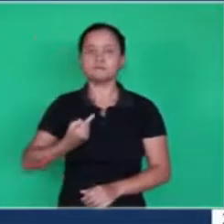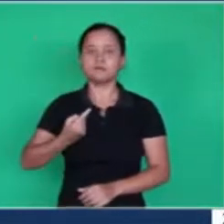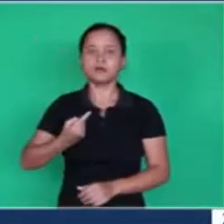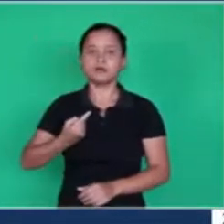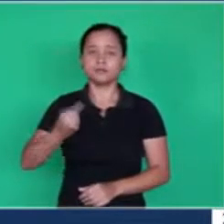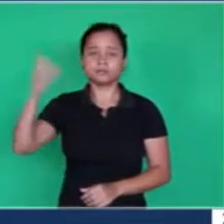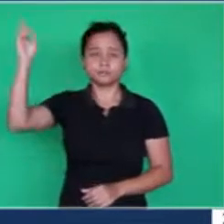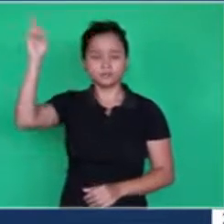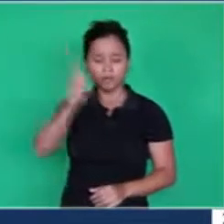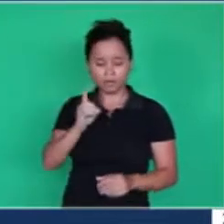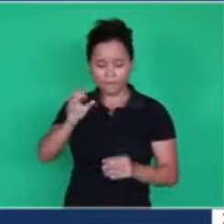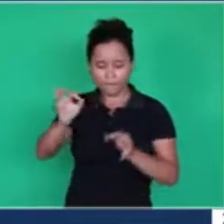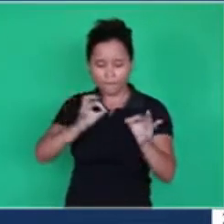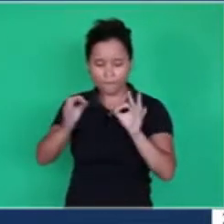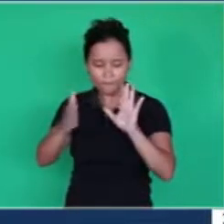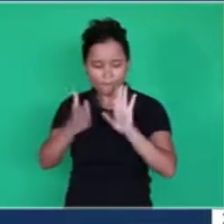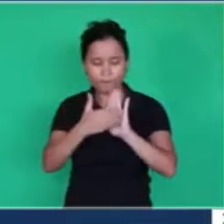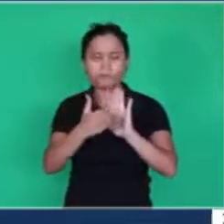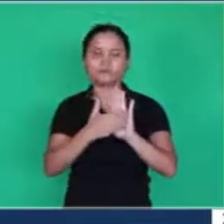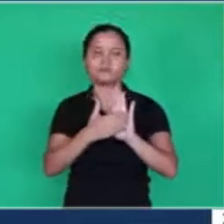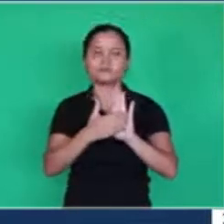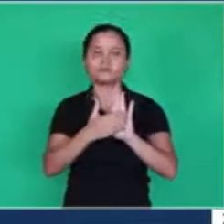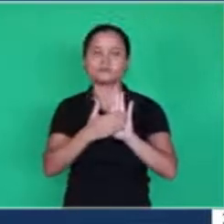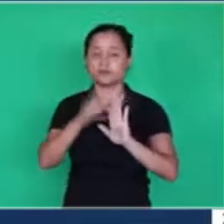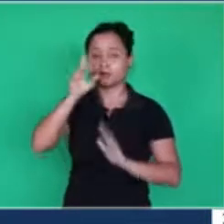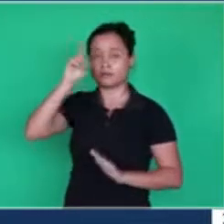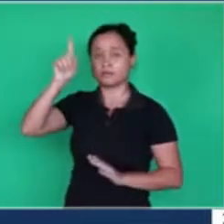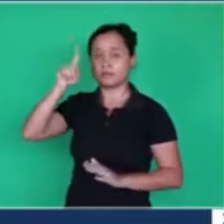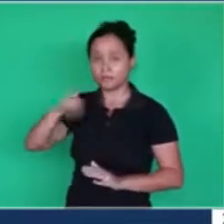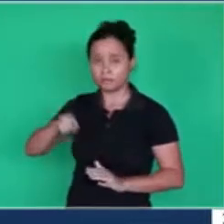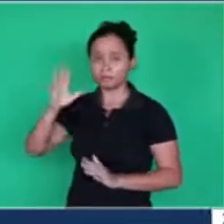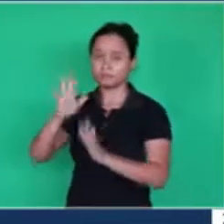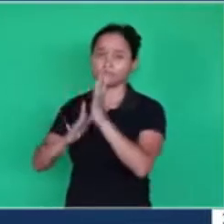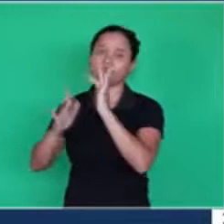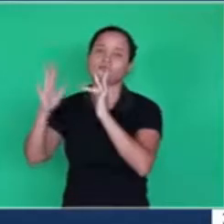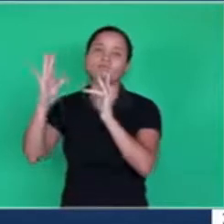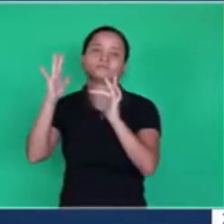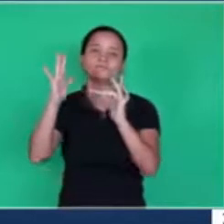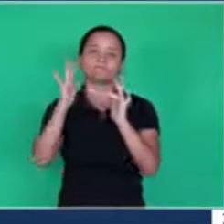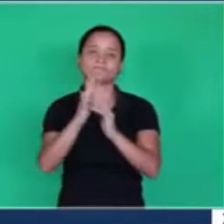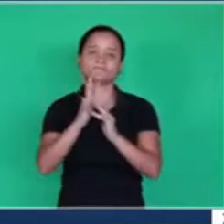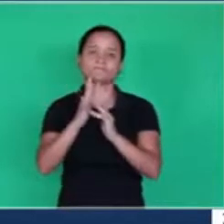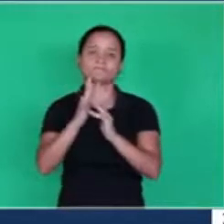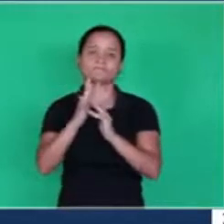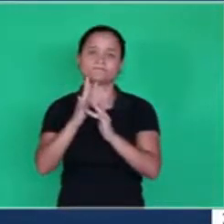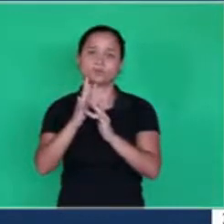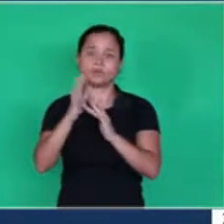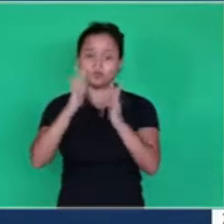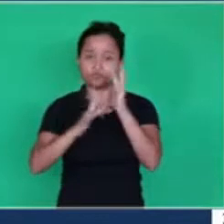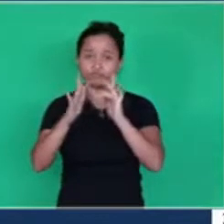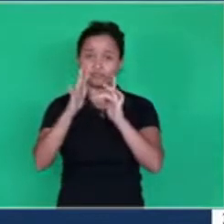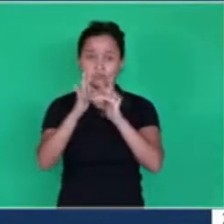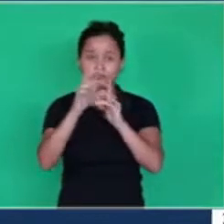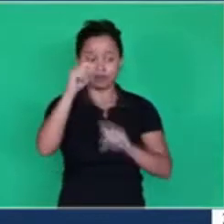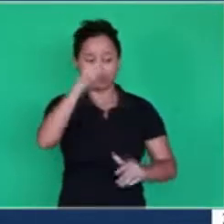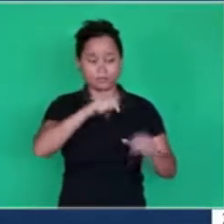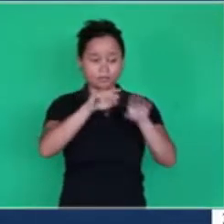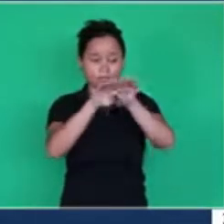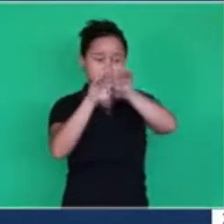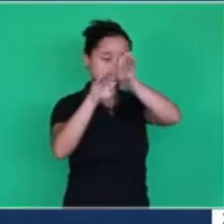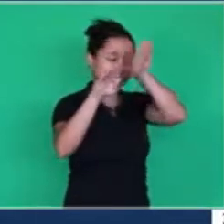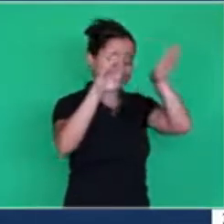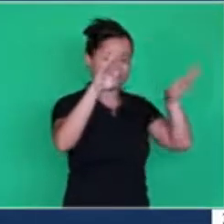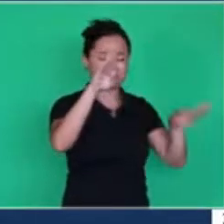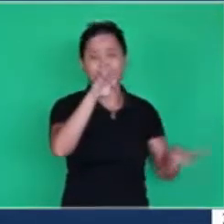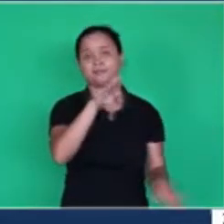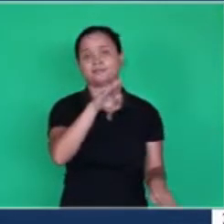Deus foi Jesus. O sacrifício dele, o sofrimento, tudo isso. Uma humilhação. E que o homem não está